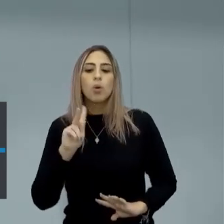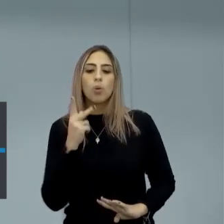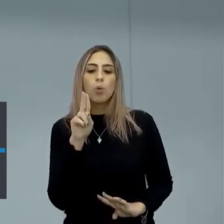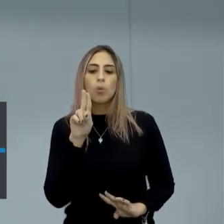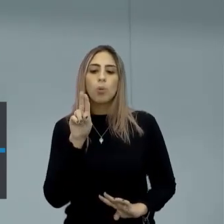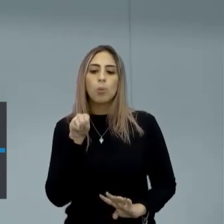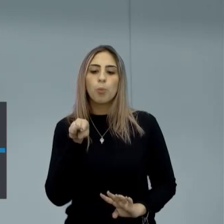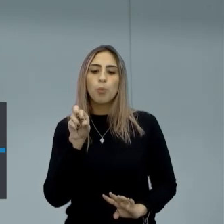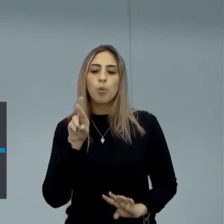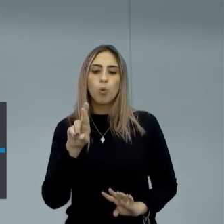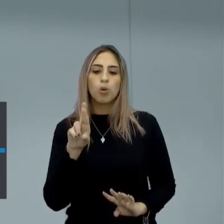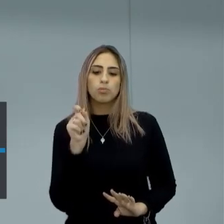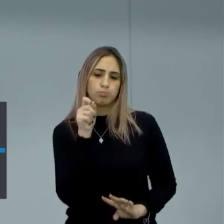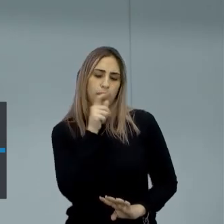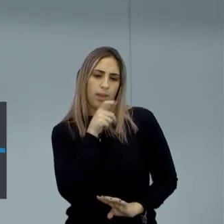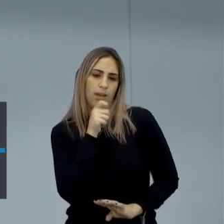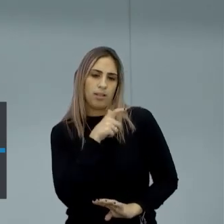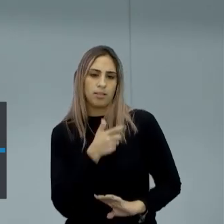trazendo